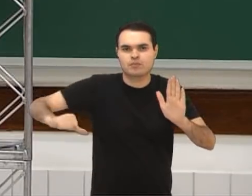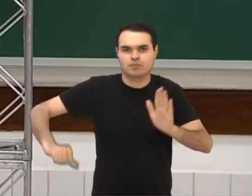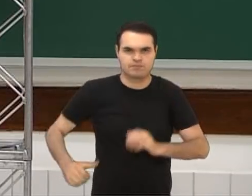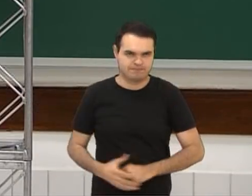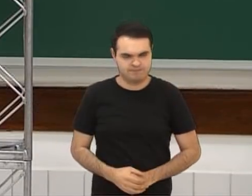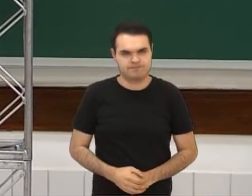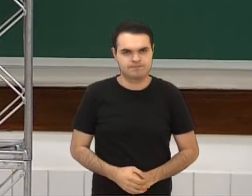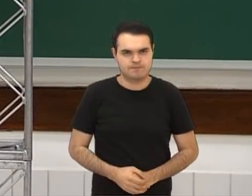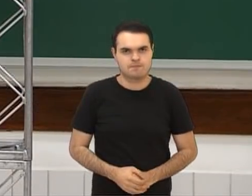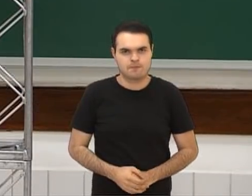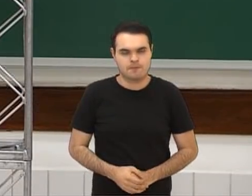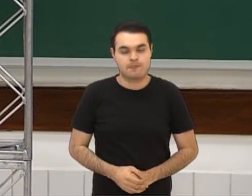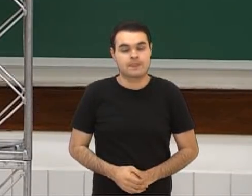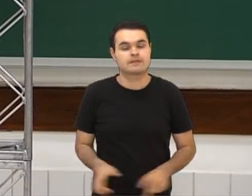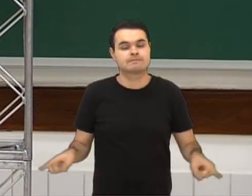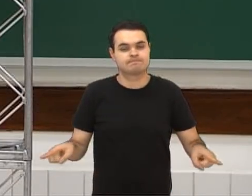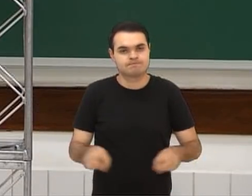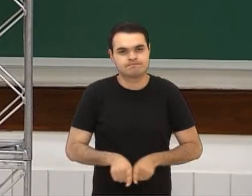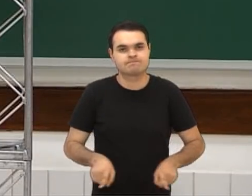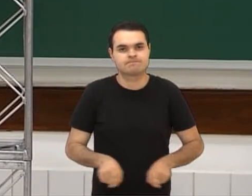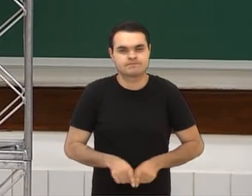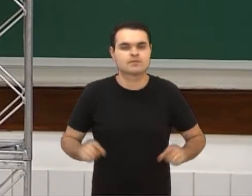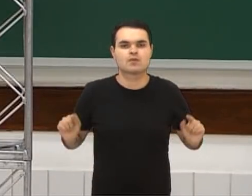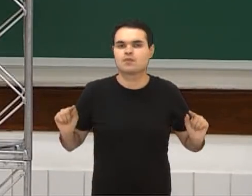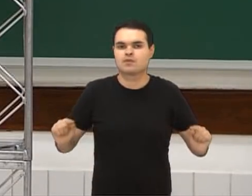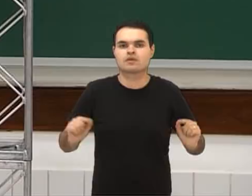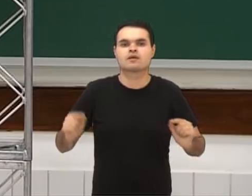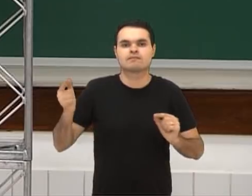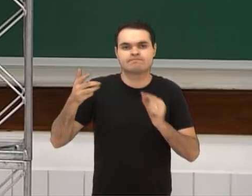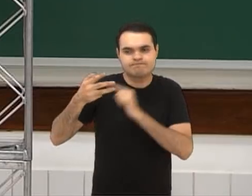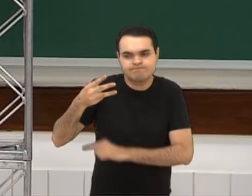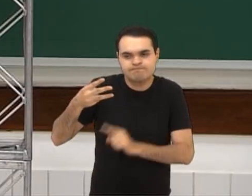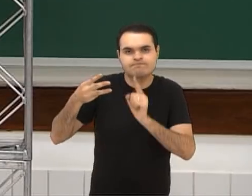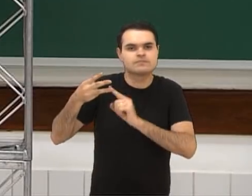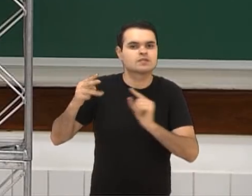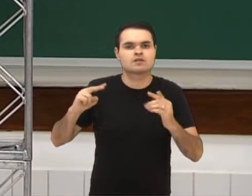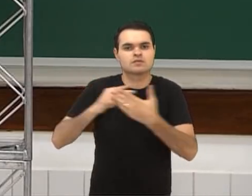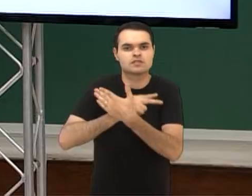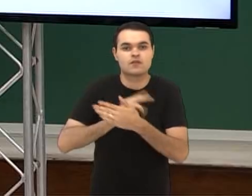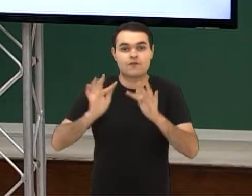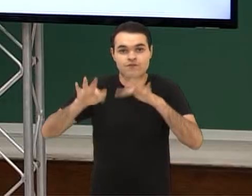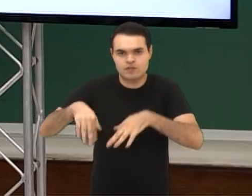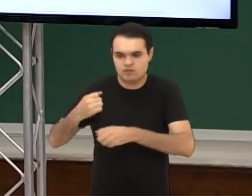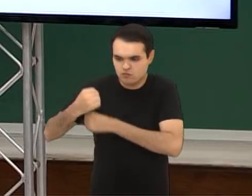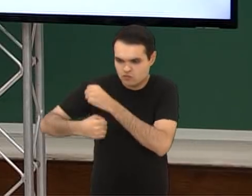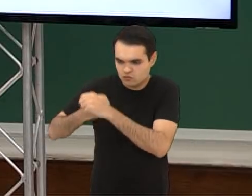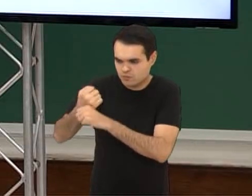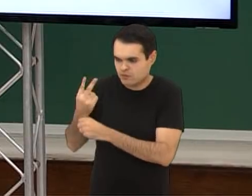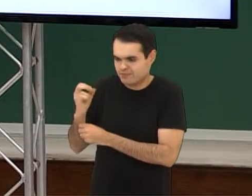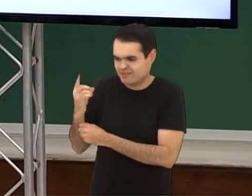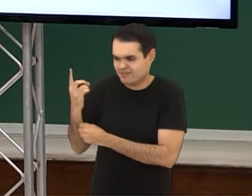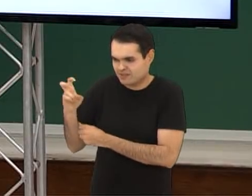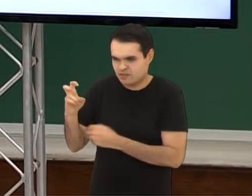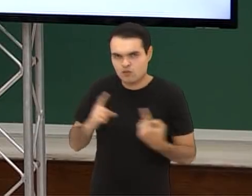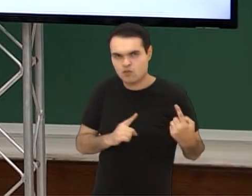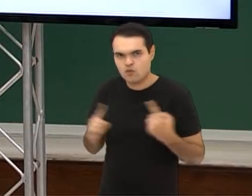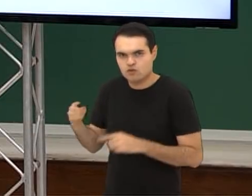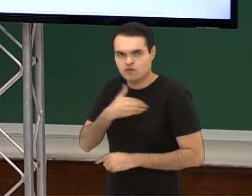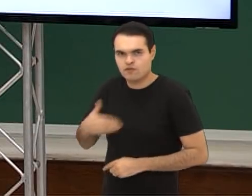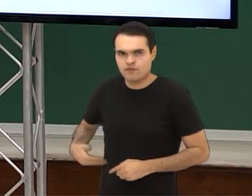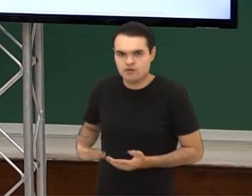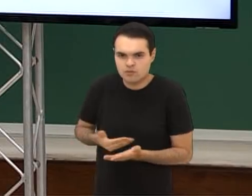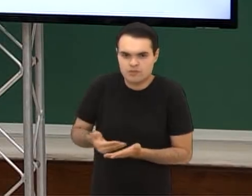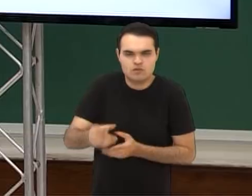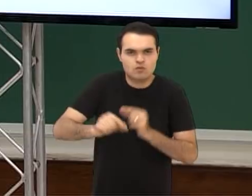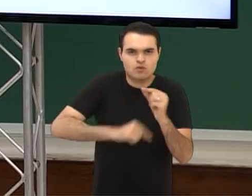governo. E ainda, mais um elemento nessa história, no final de 2015, a oposição ao governo deu entrada